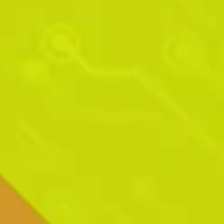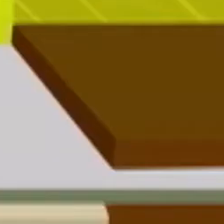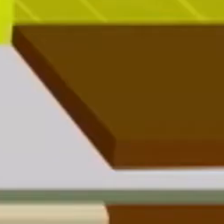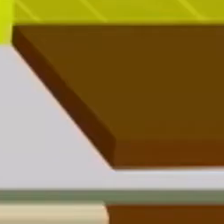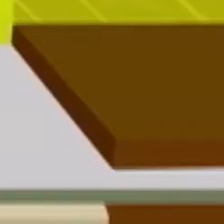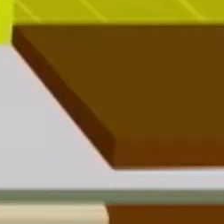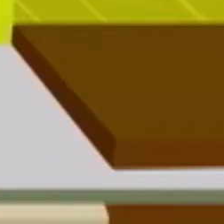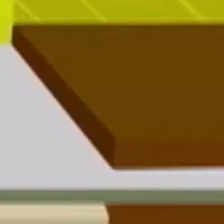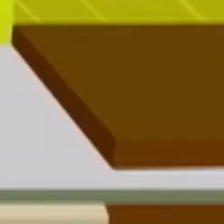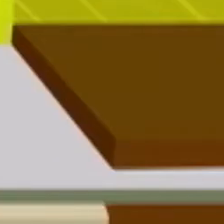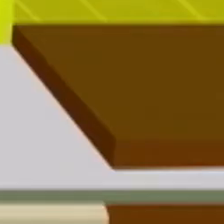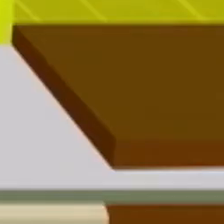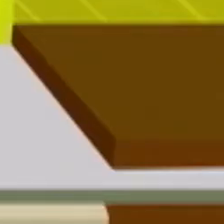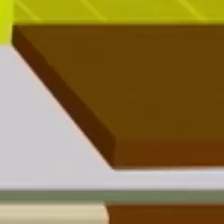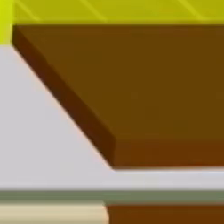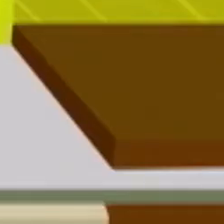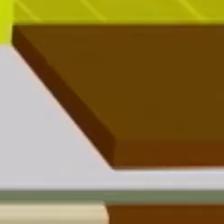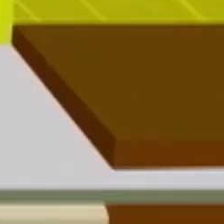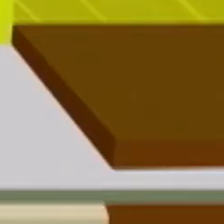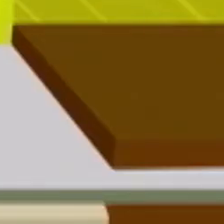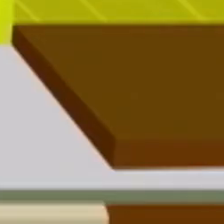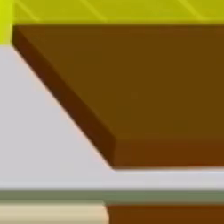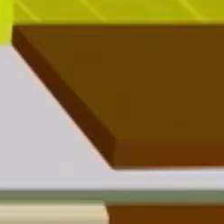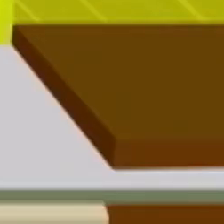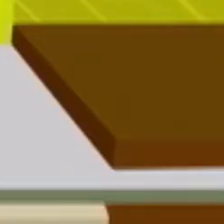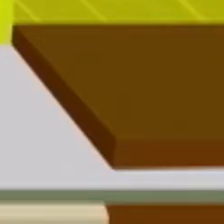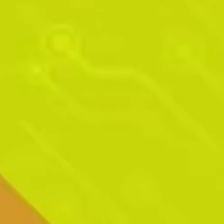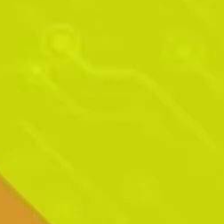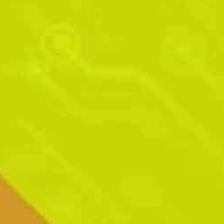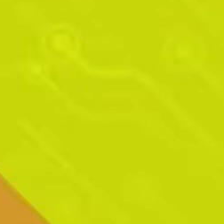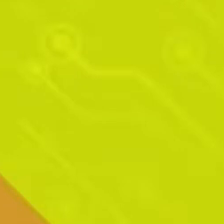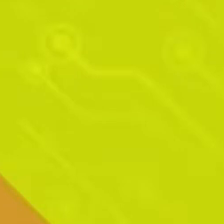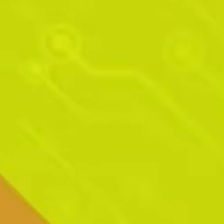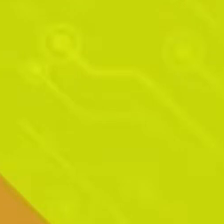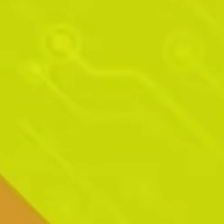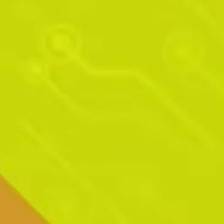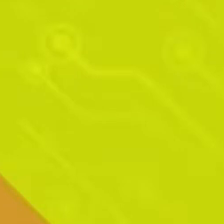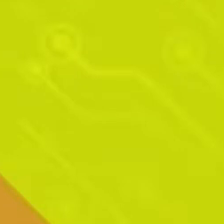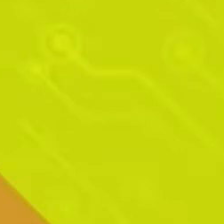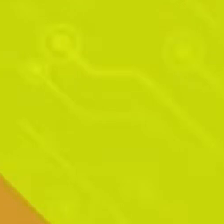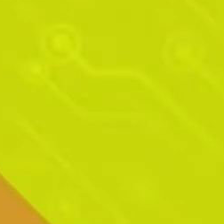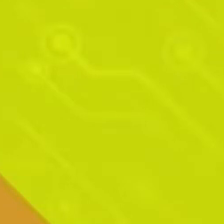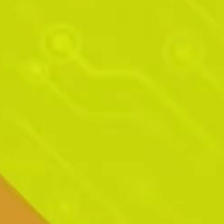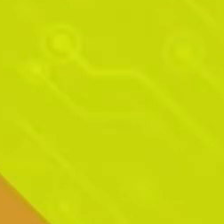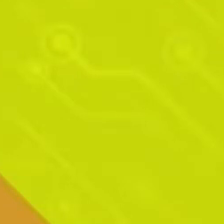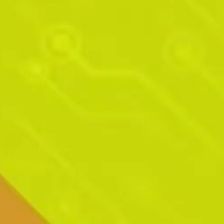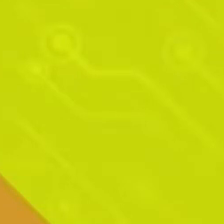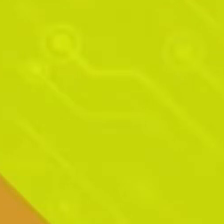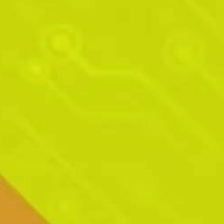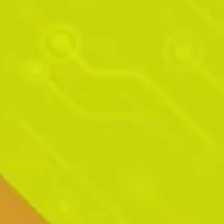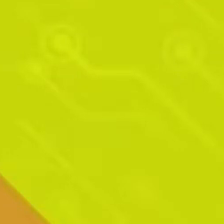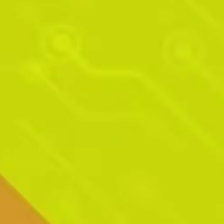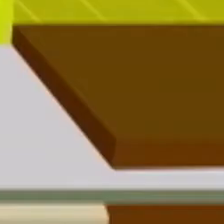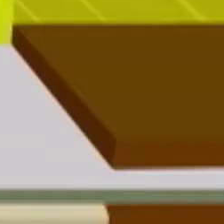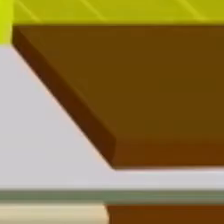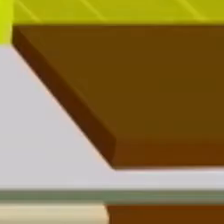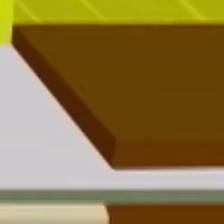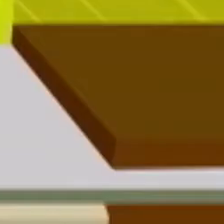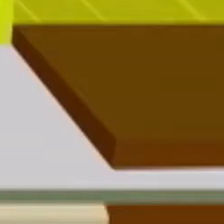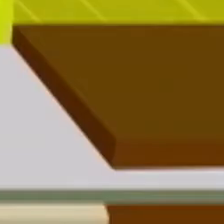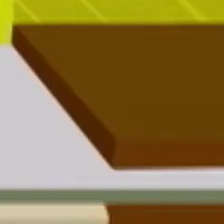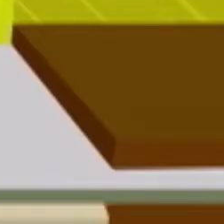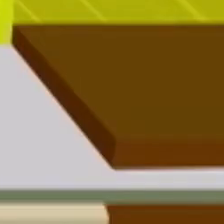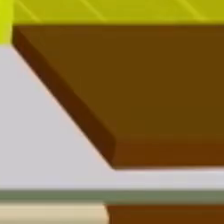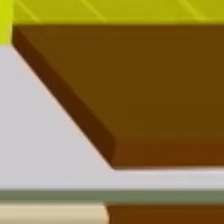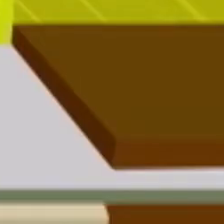ó. É política pública, Rai. Você sabe o que é? Não se trata só do que acontece em Brasília, né? É bem